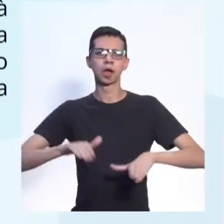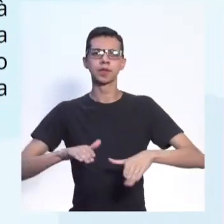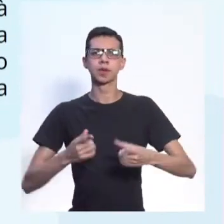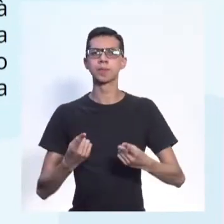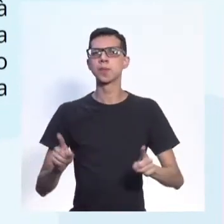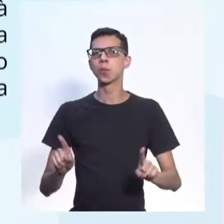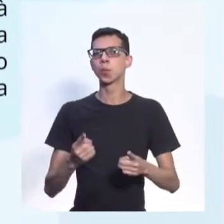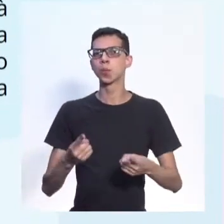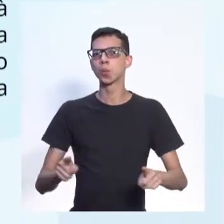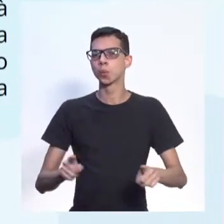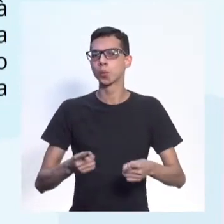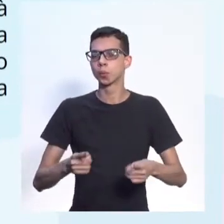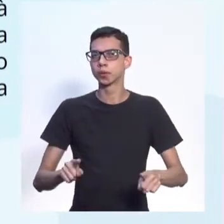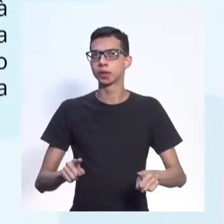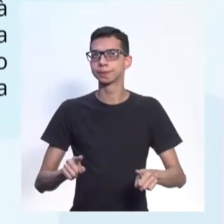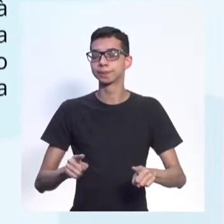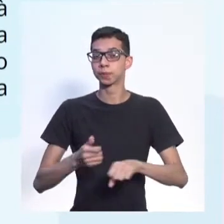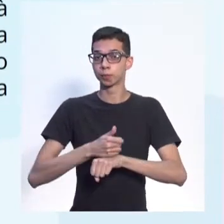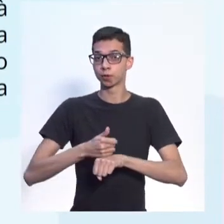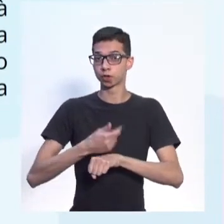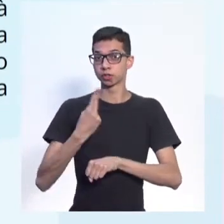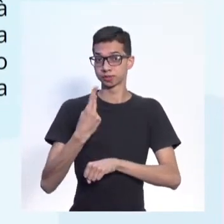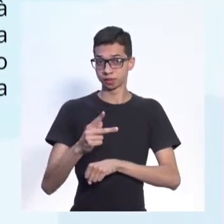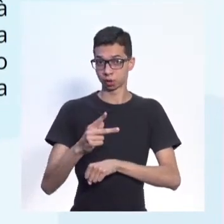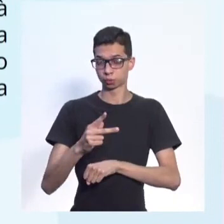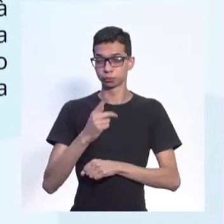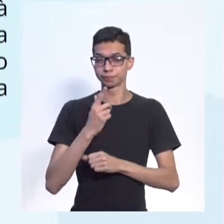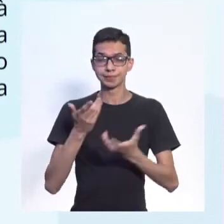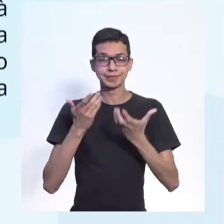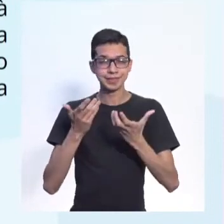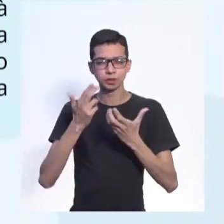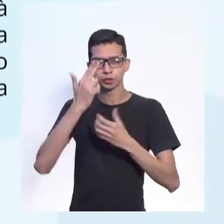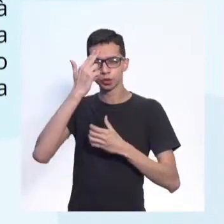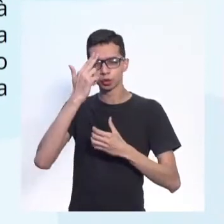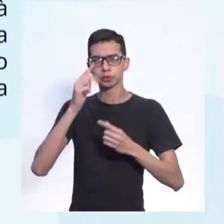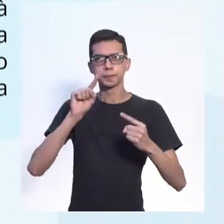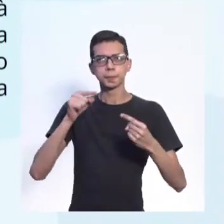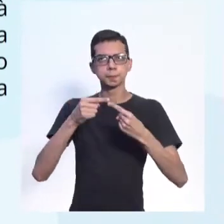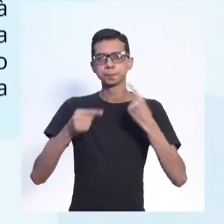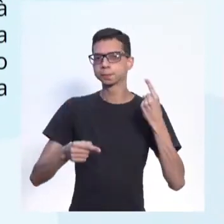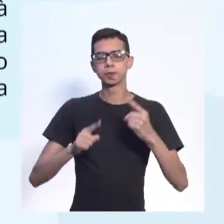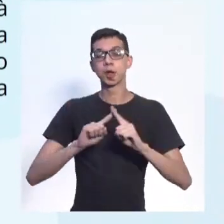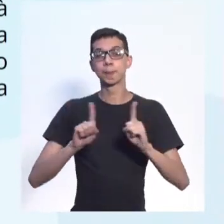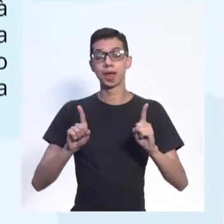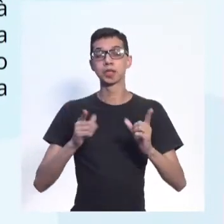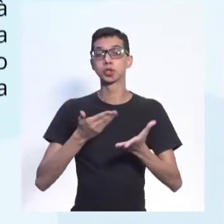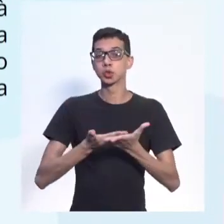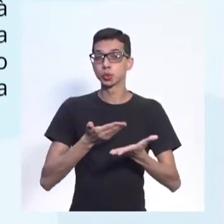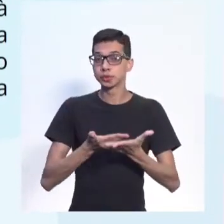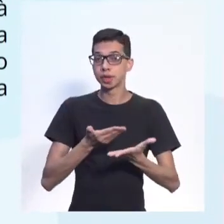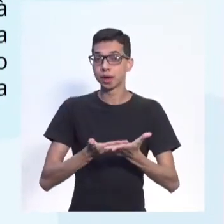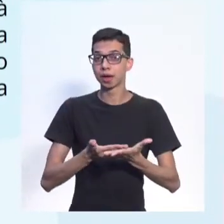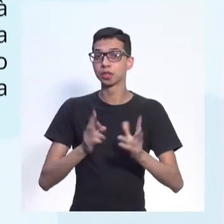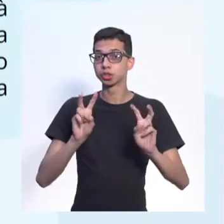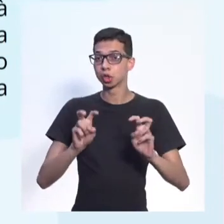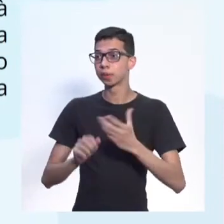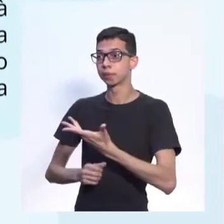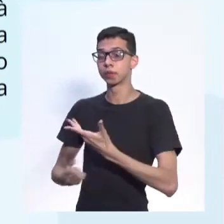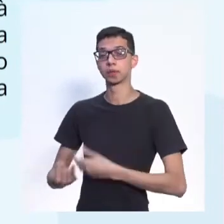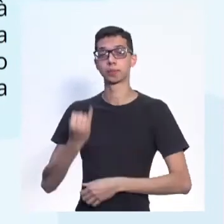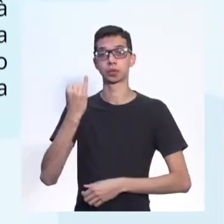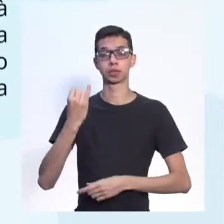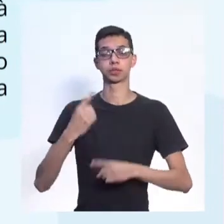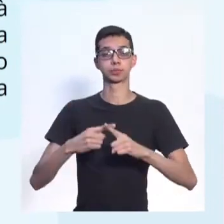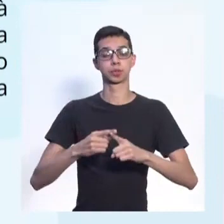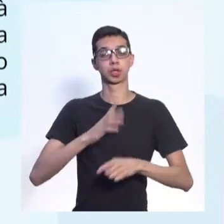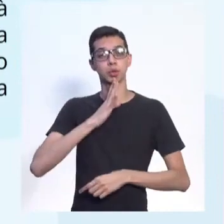não esteja diretamente ligada à profissão que você almeja, mas estudar sobre essa linguagem é importante para ampliar conhecimento sobre outras áreas da vida